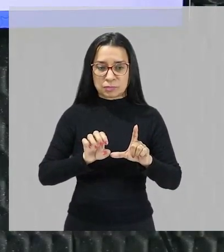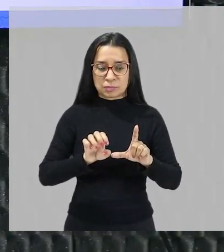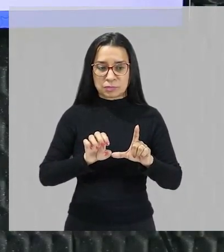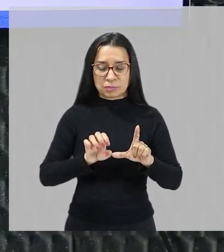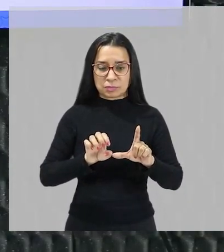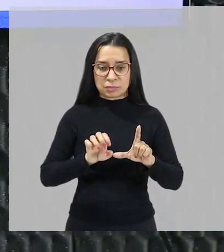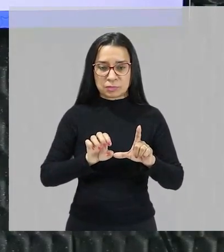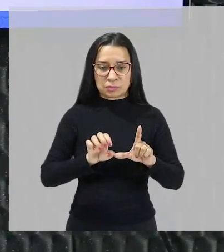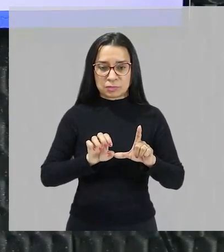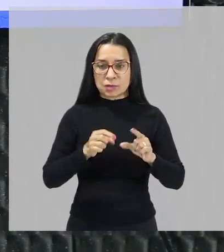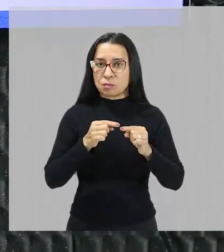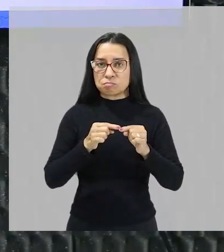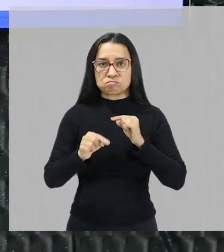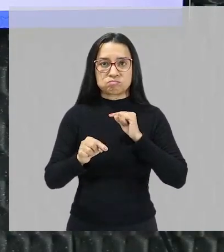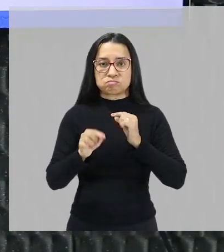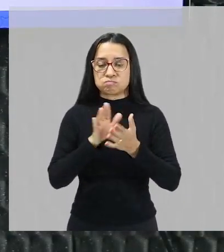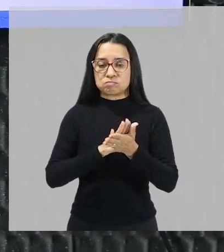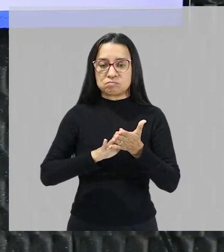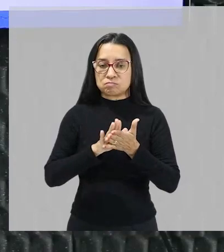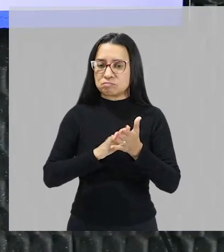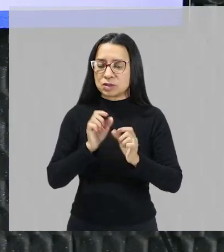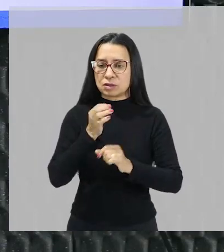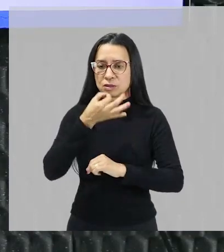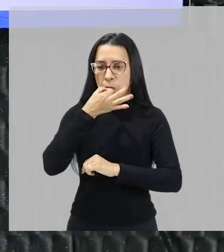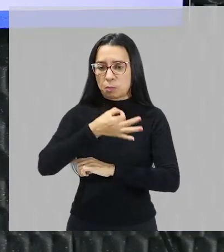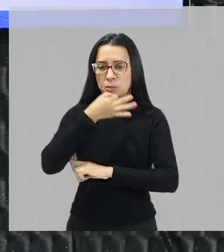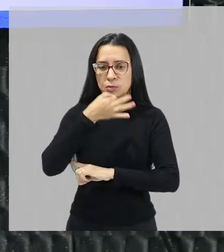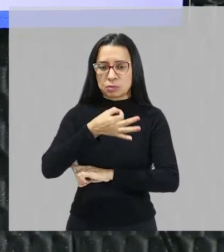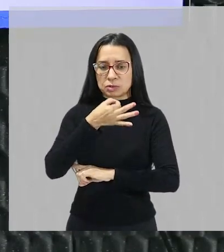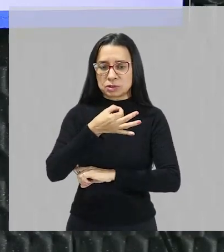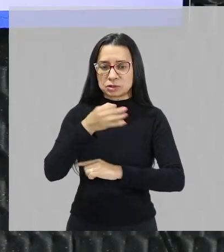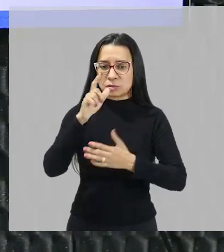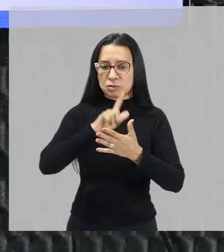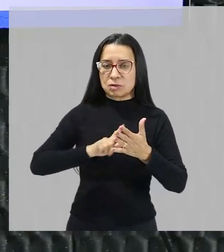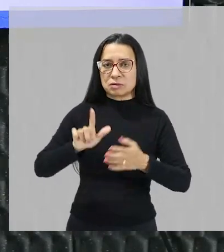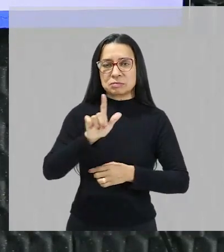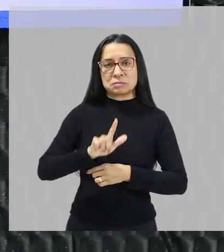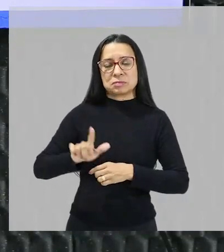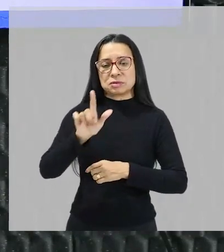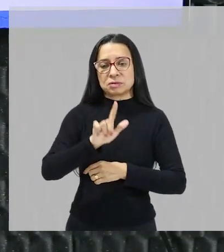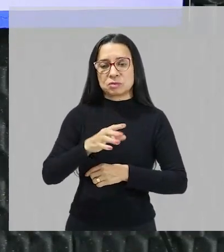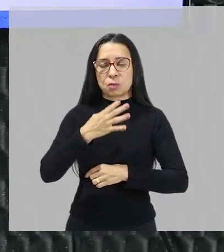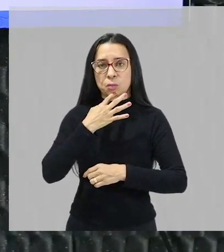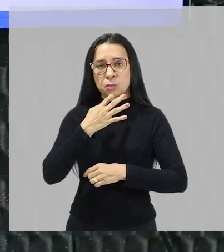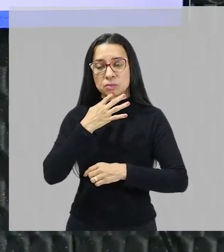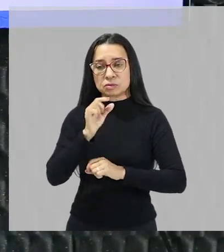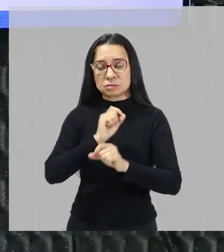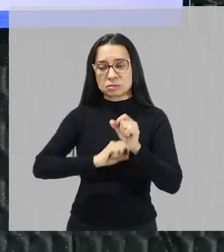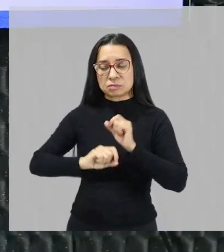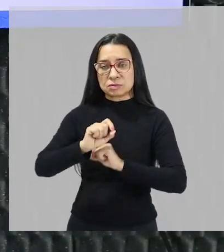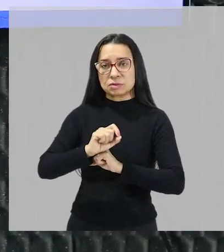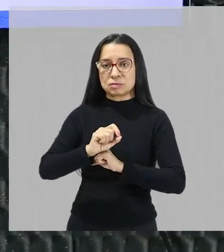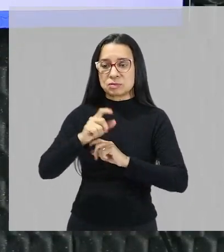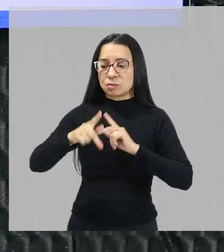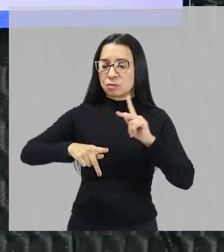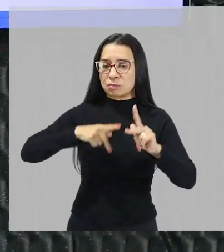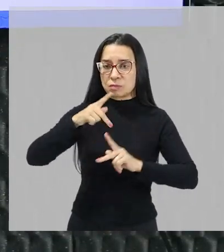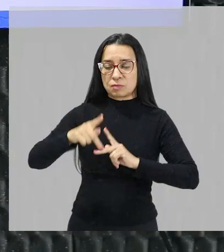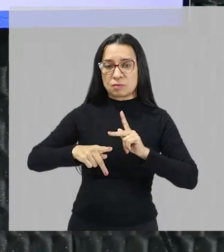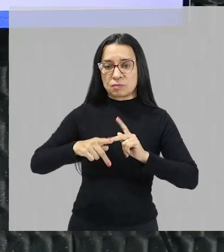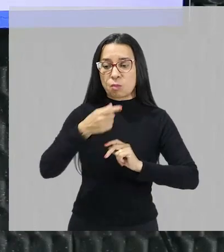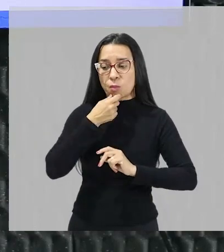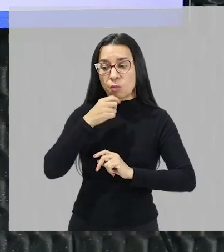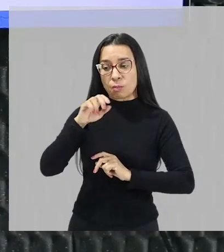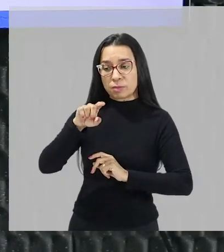ambientais. Não, não tem a ver com uma argumentação literária. Isso aqui é um conhecimento do povo. O Zé de Sila é um homem comum, né? Ele não é